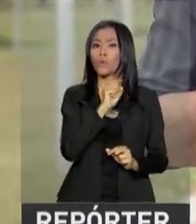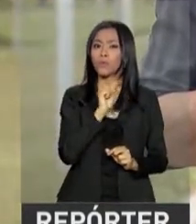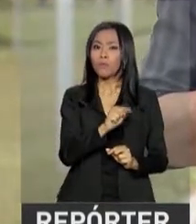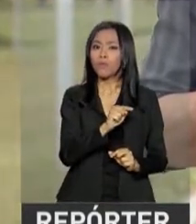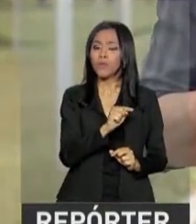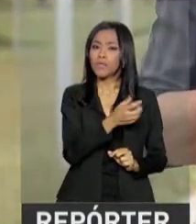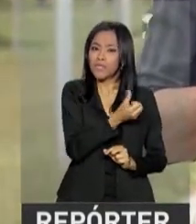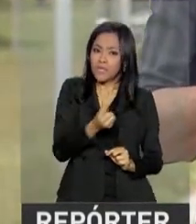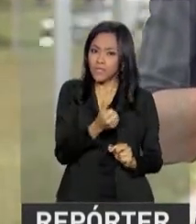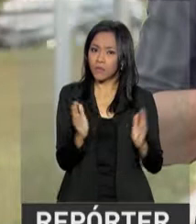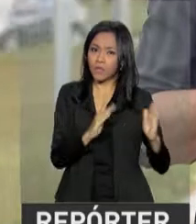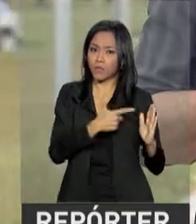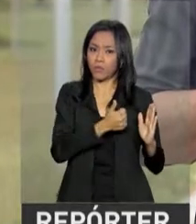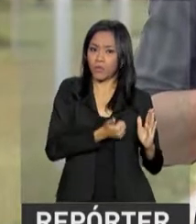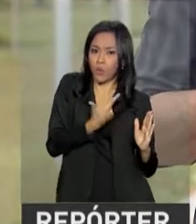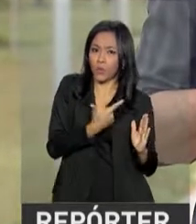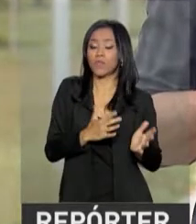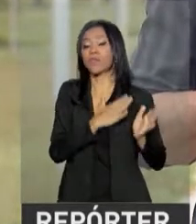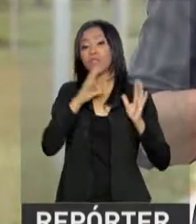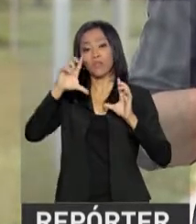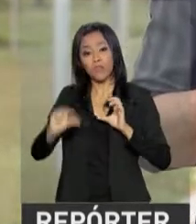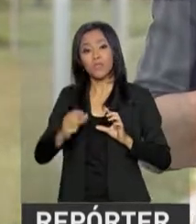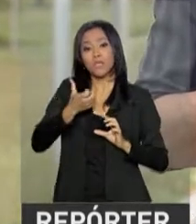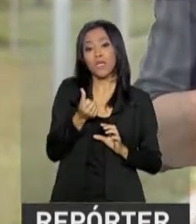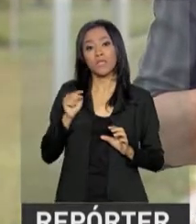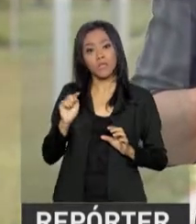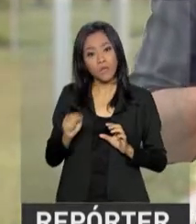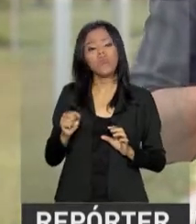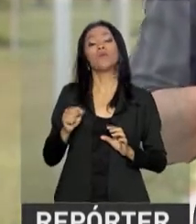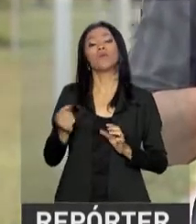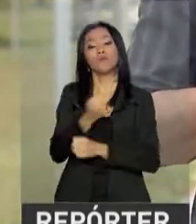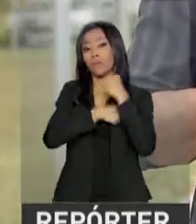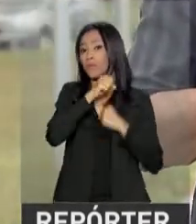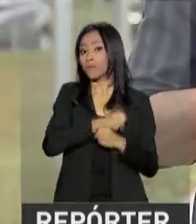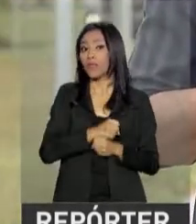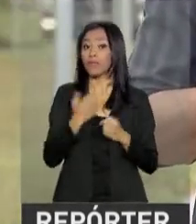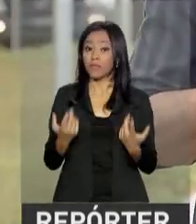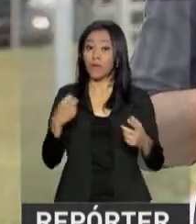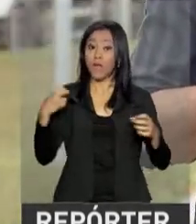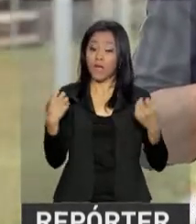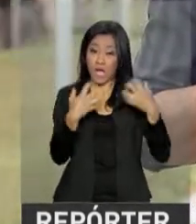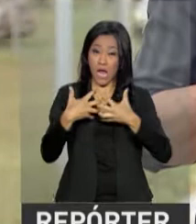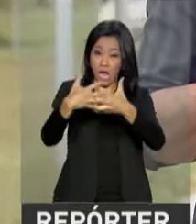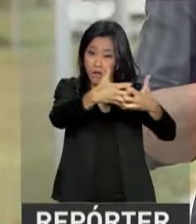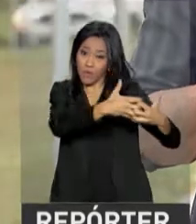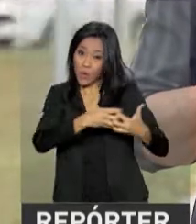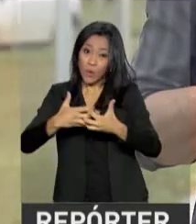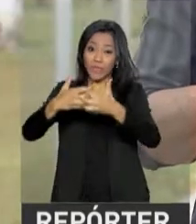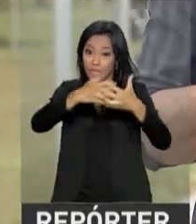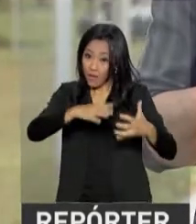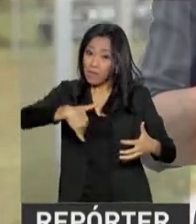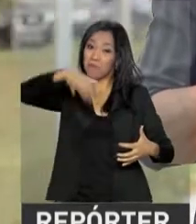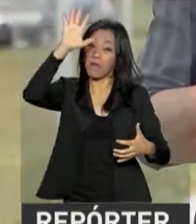ano em 2012 para cerca de 6200 no ano passado os acidentes envolvendo caminhões são os que mais